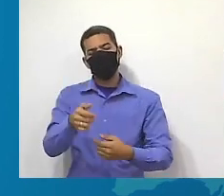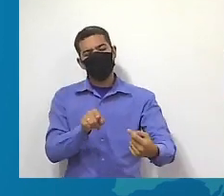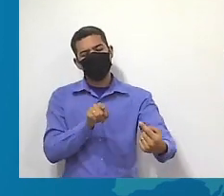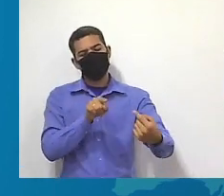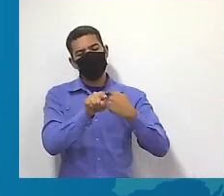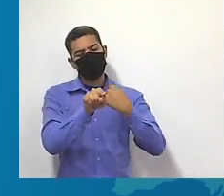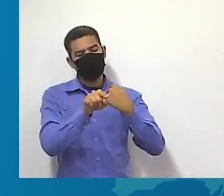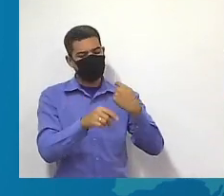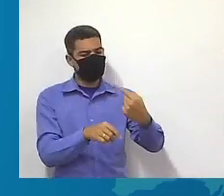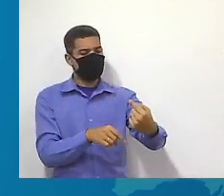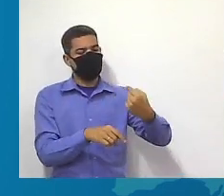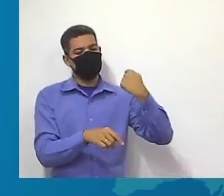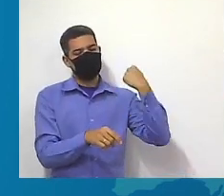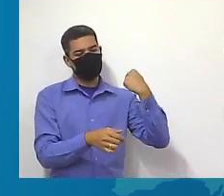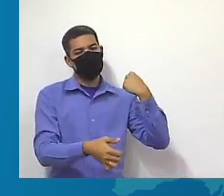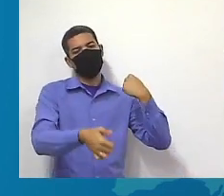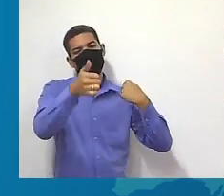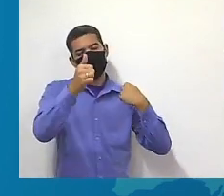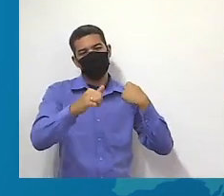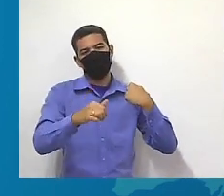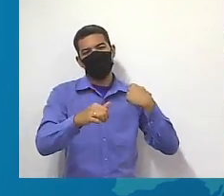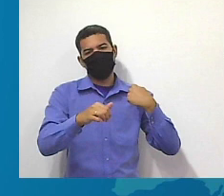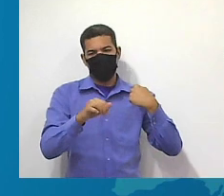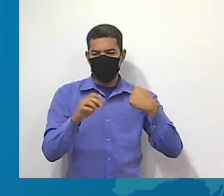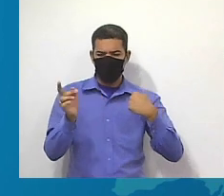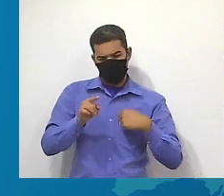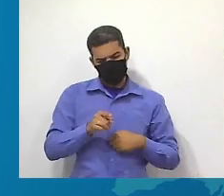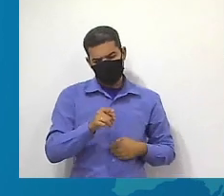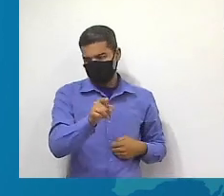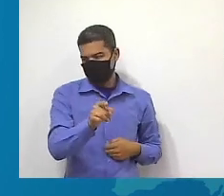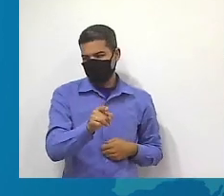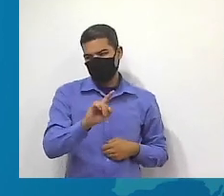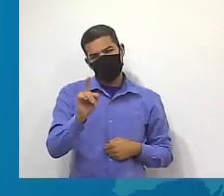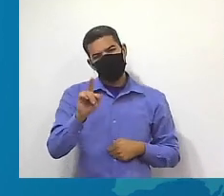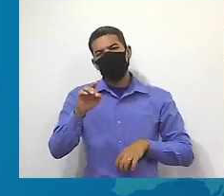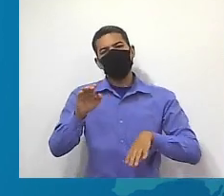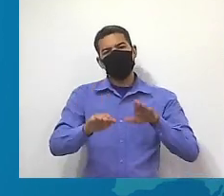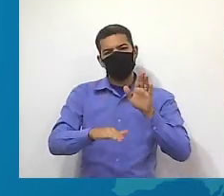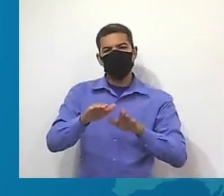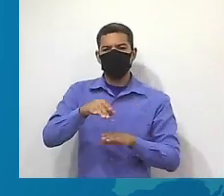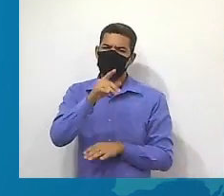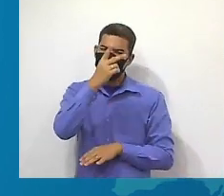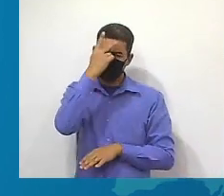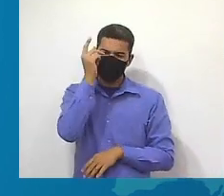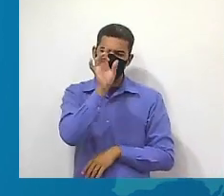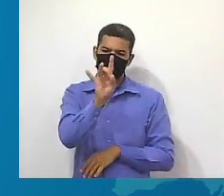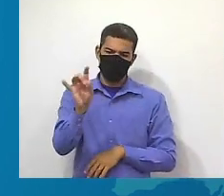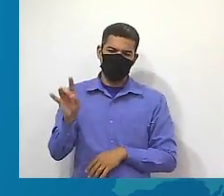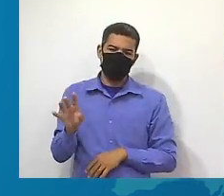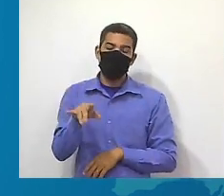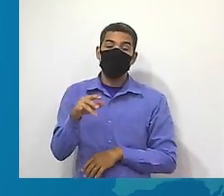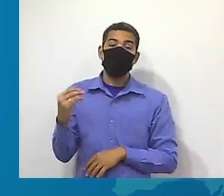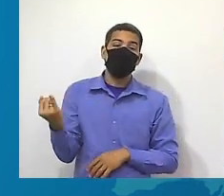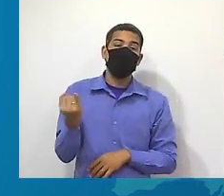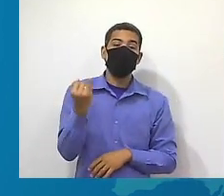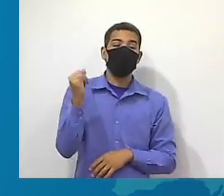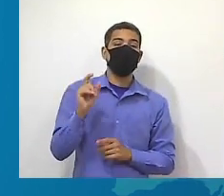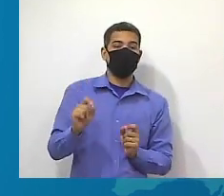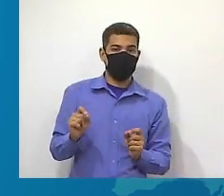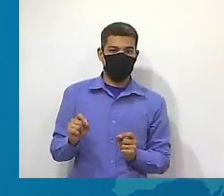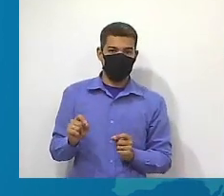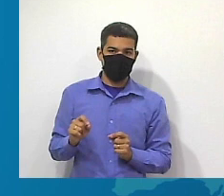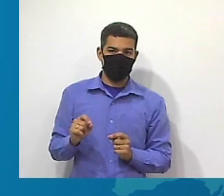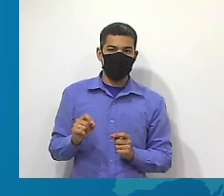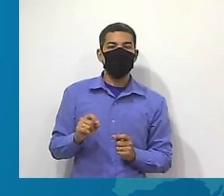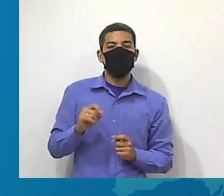Então, não é que um está errado, o outro está certo. Tudo depende do seu referencial. Mas aí o que é importante? A